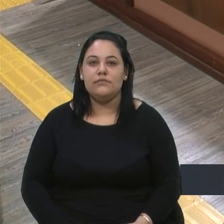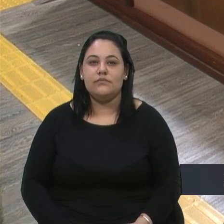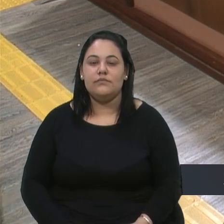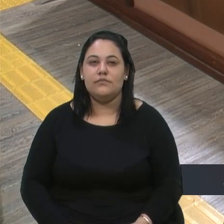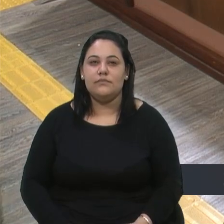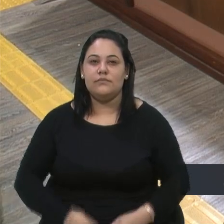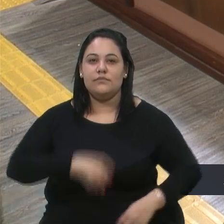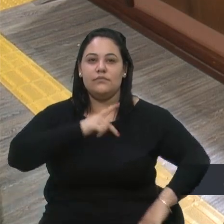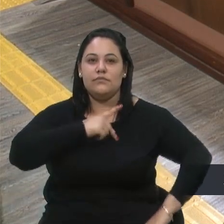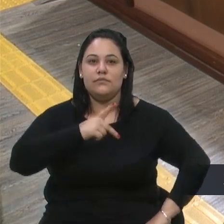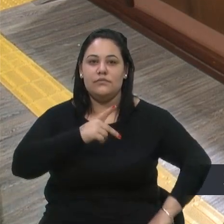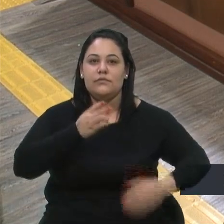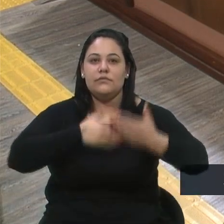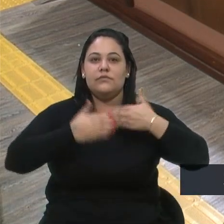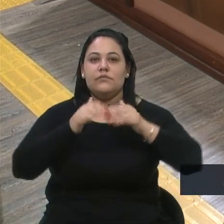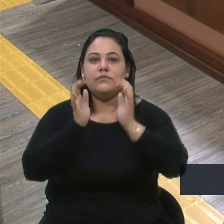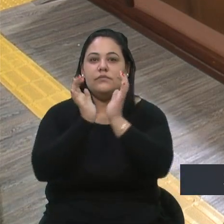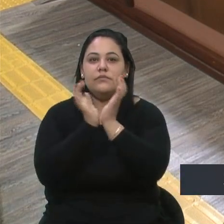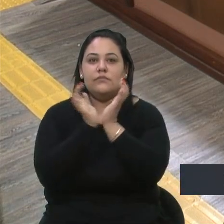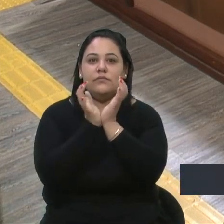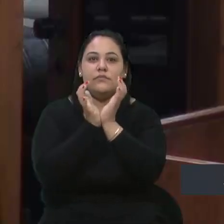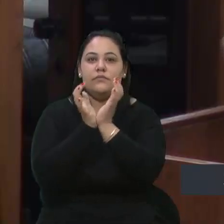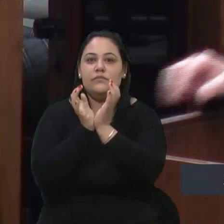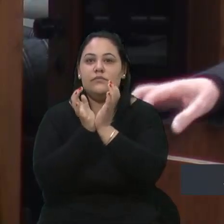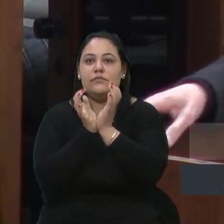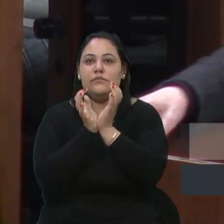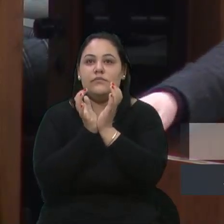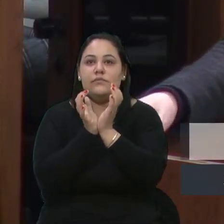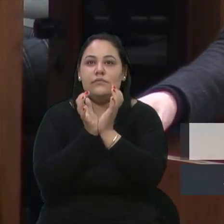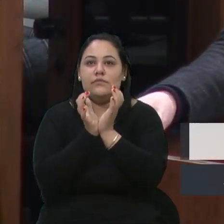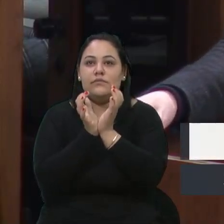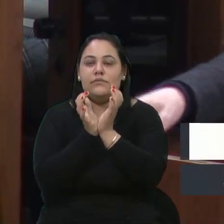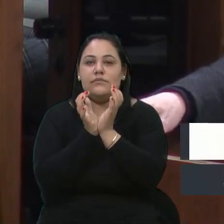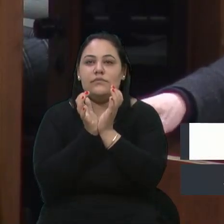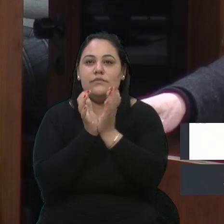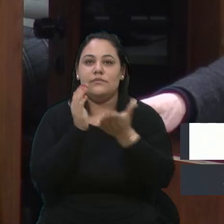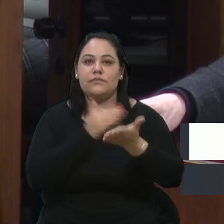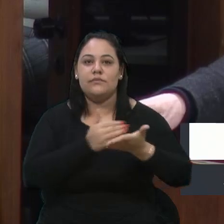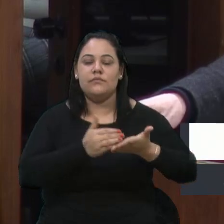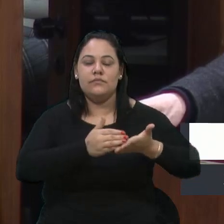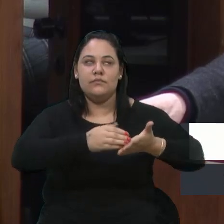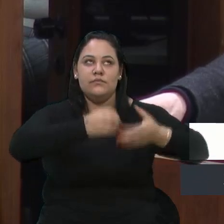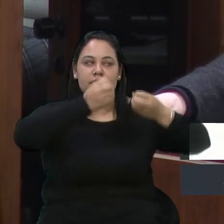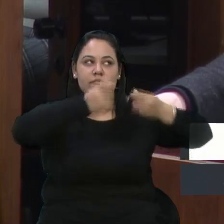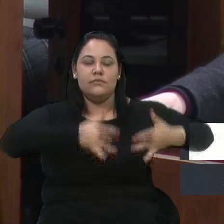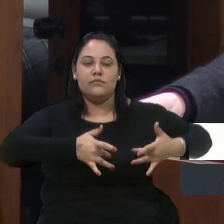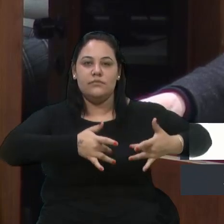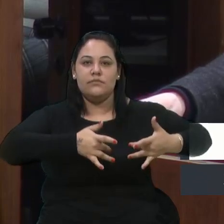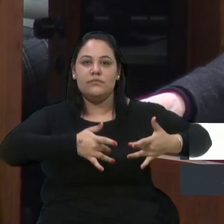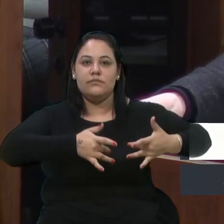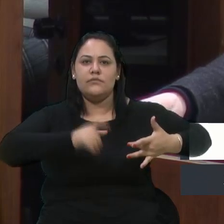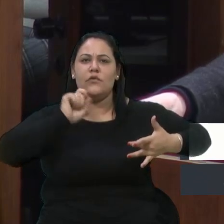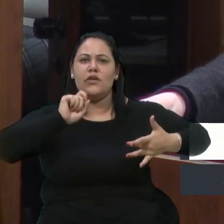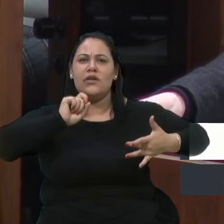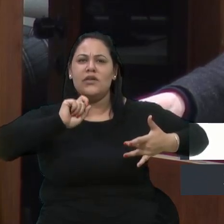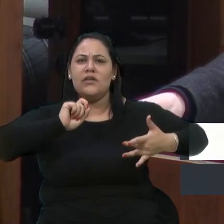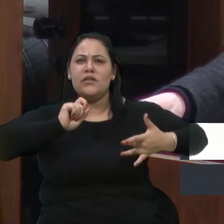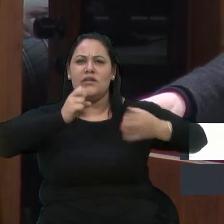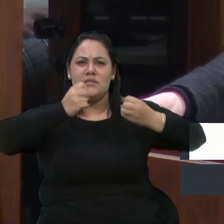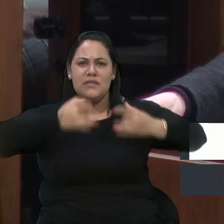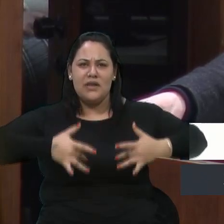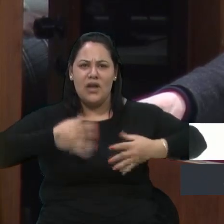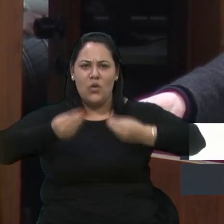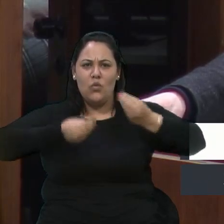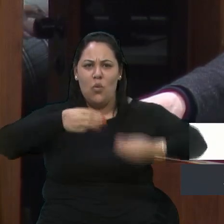Senhor presidente, caros colegas, vamos começar com uma definição. O que se define como monopólio?